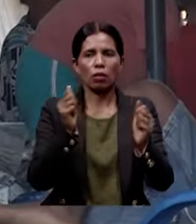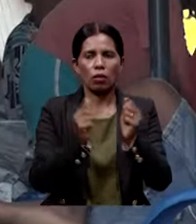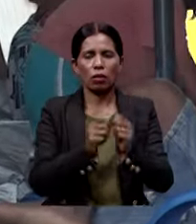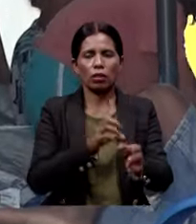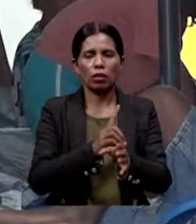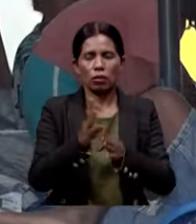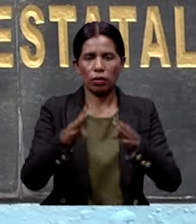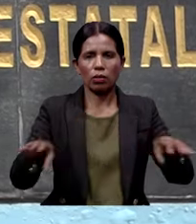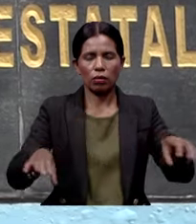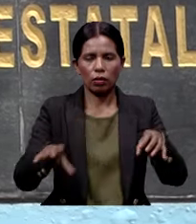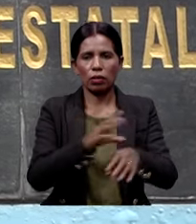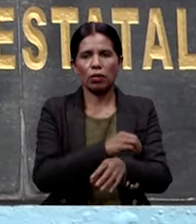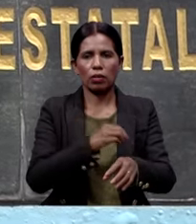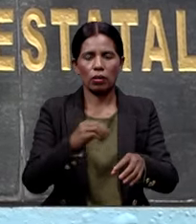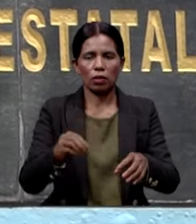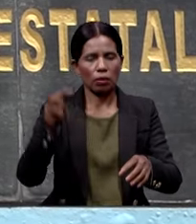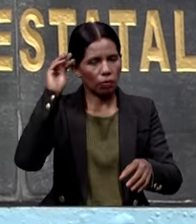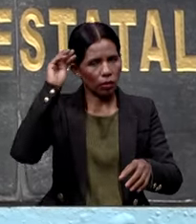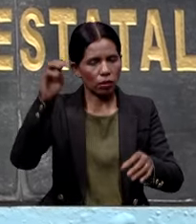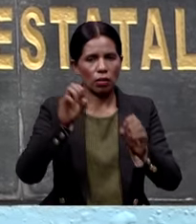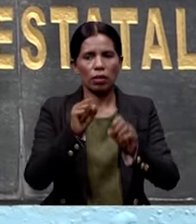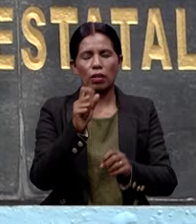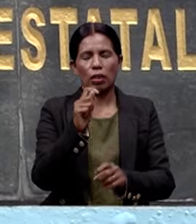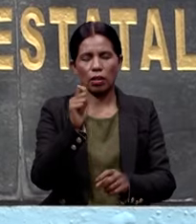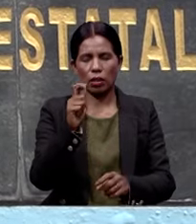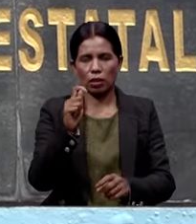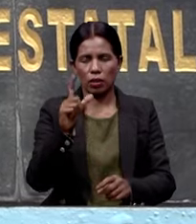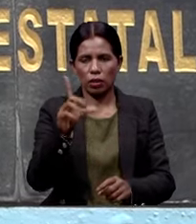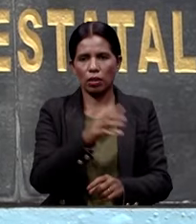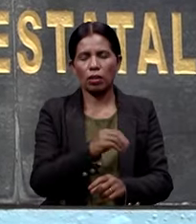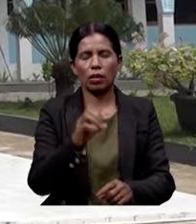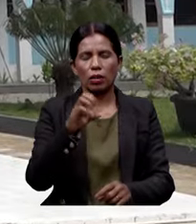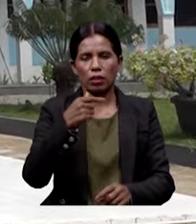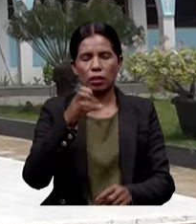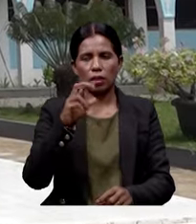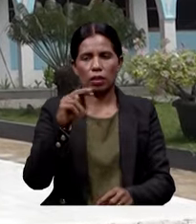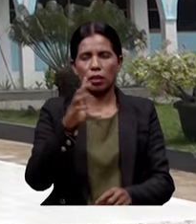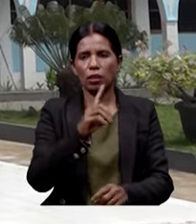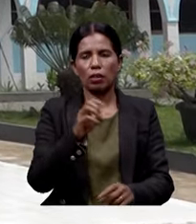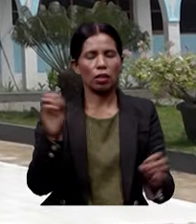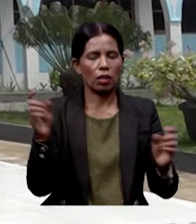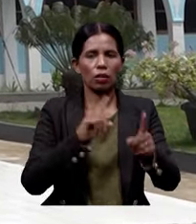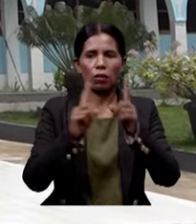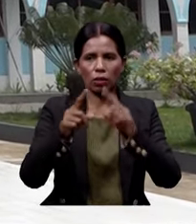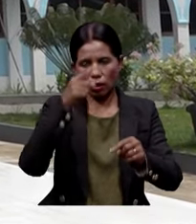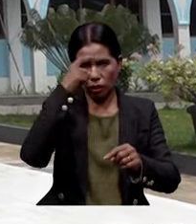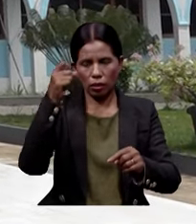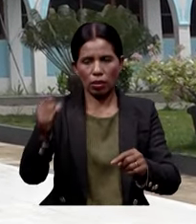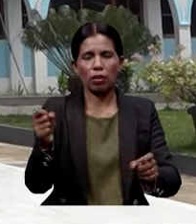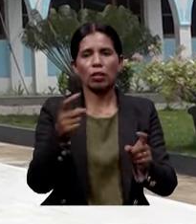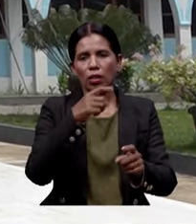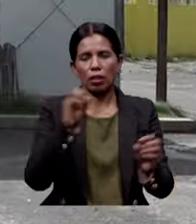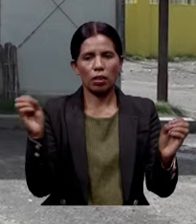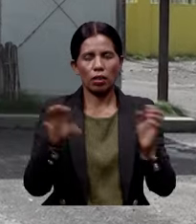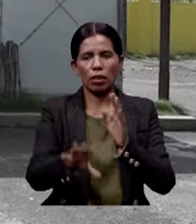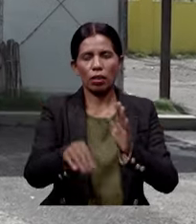Geral Serviço Corporativo Ministério Administração Estatal Ezidio de Jesus mai be la corri fo comentário ho razão la